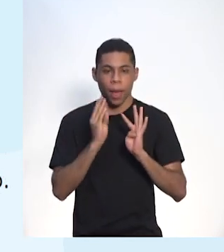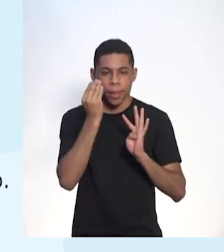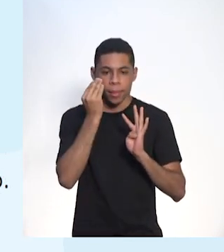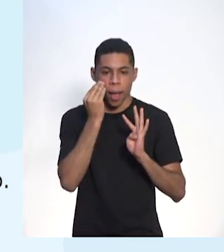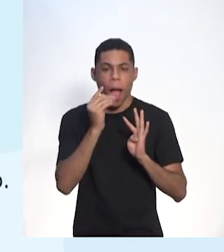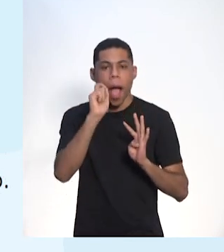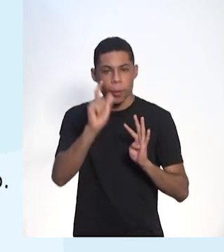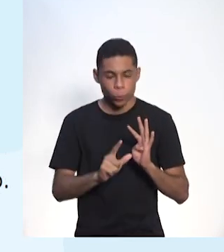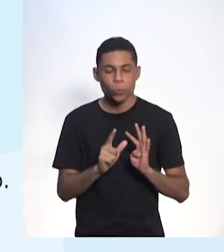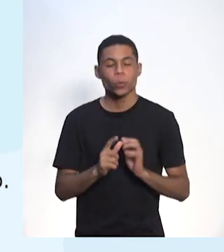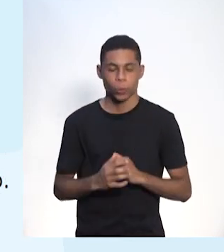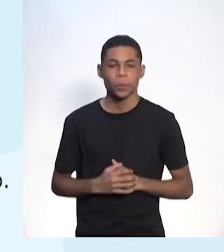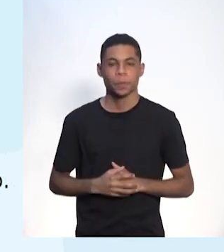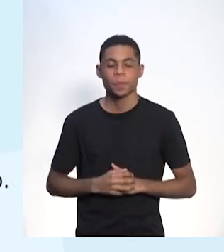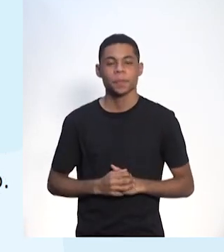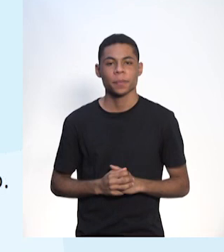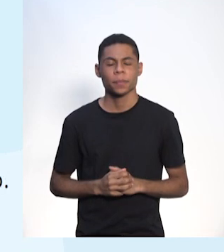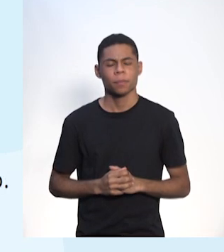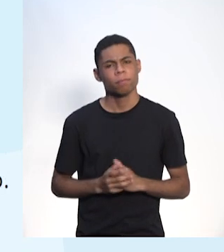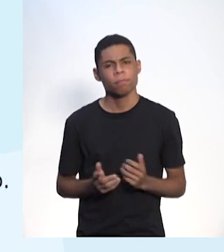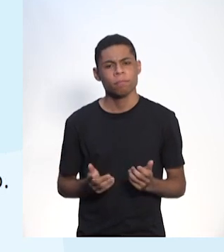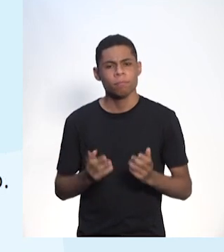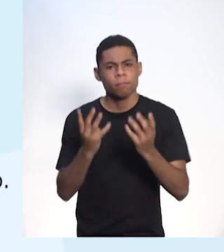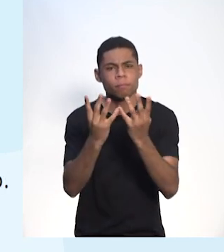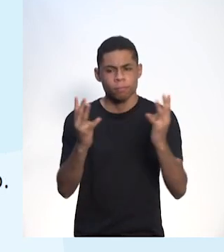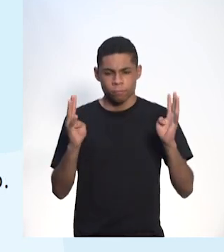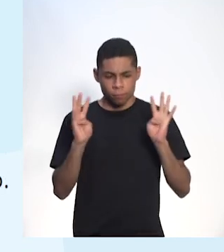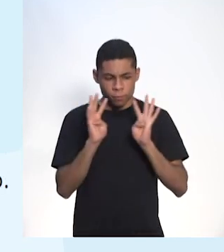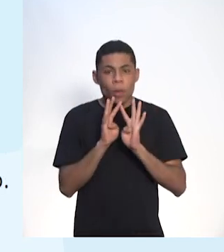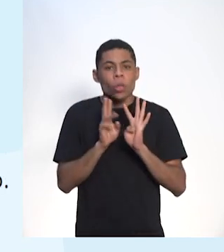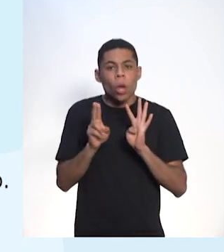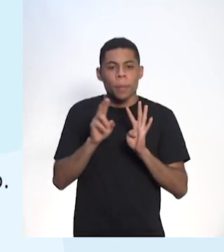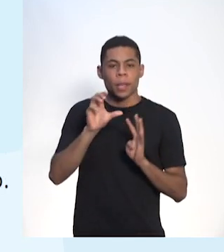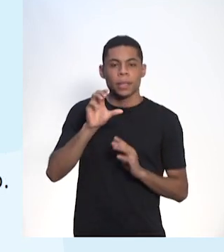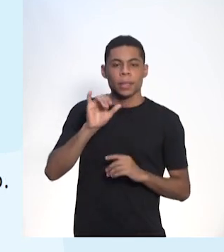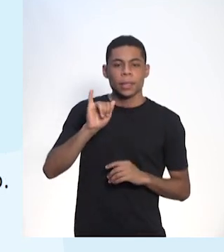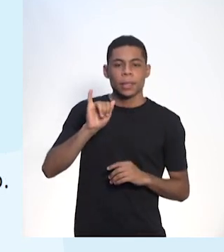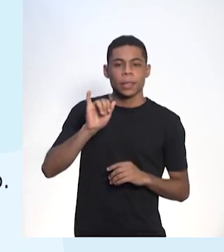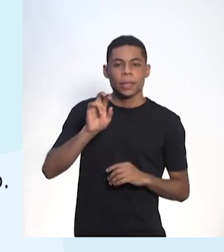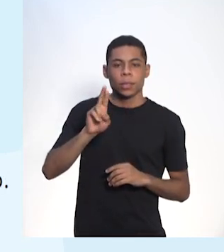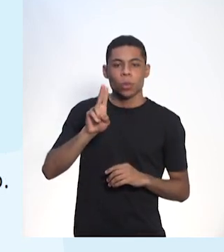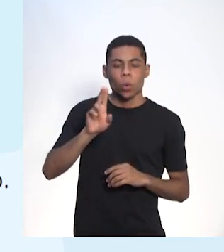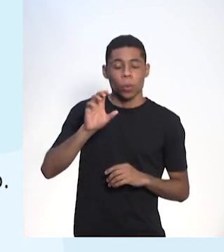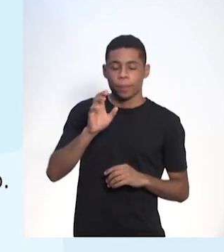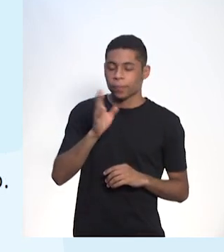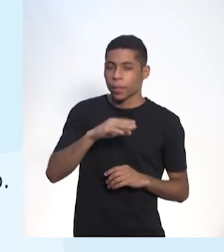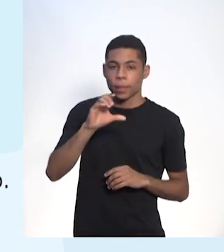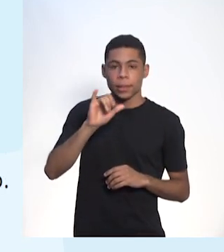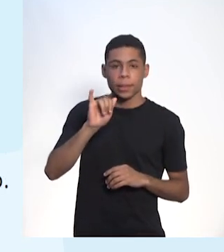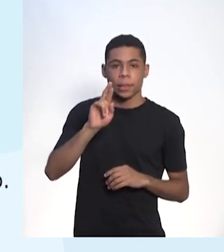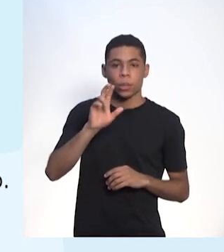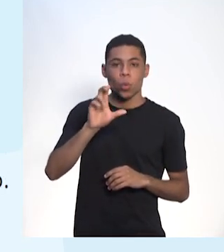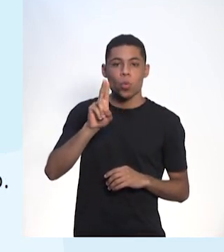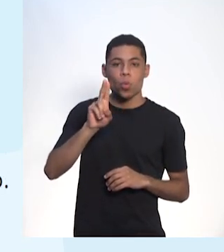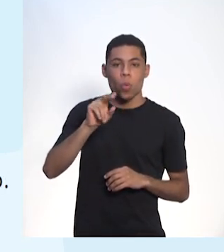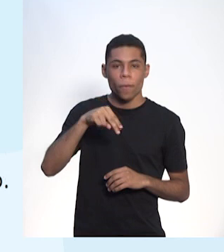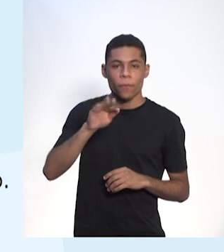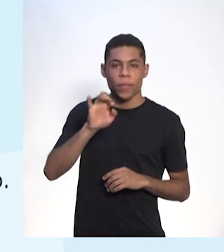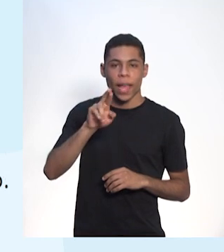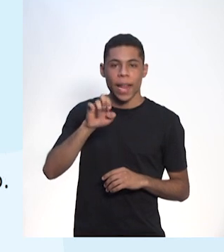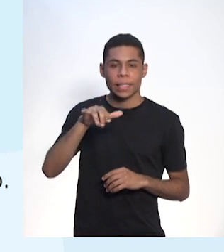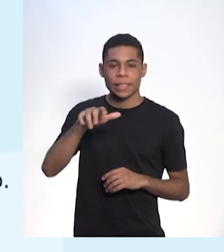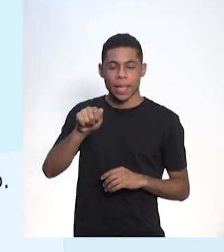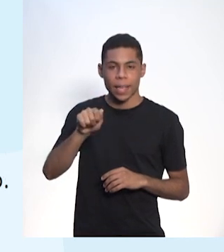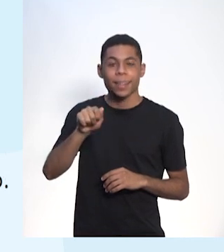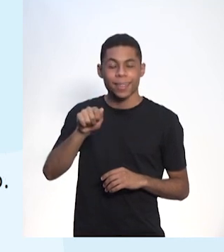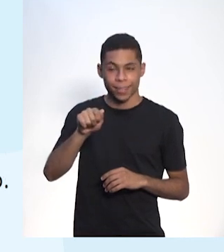parte que eu estou pintando de azul aí, então é a circunferência, não é, Alessandra? Né? É isso aí. Então, a gente vai calcular a circunferência.